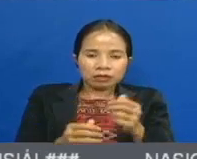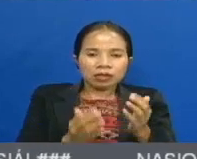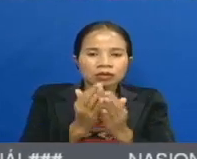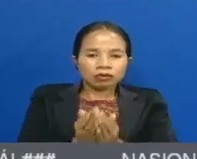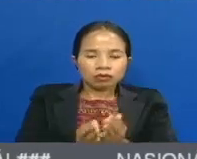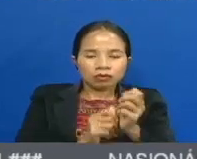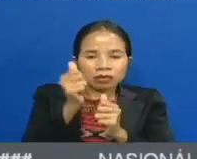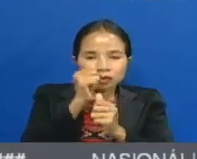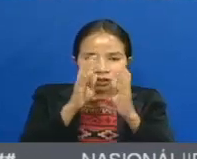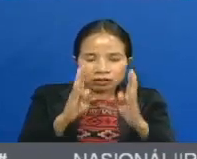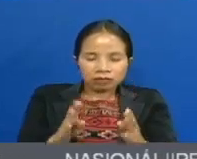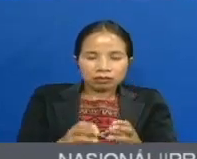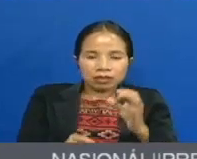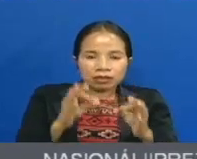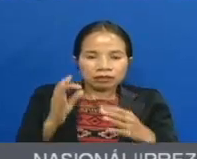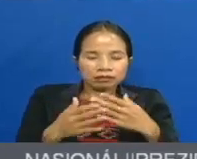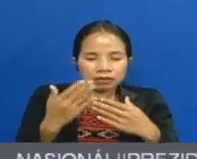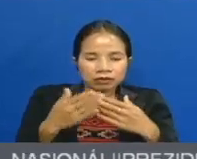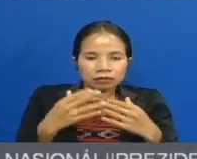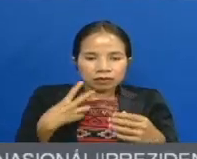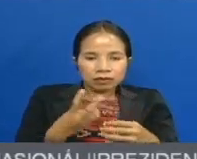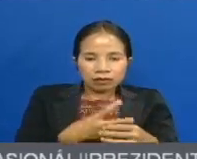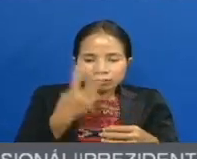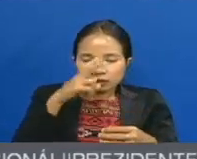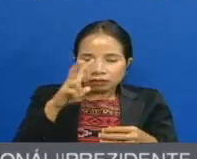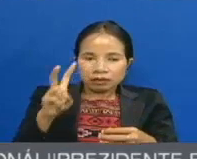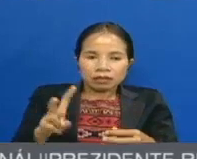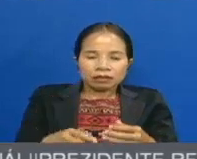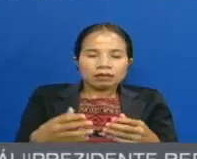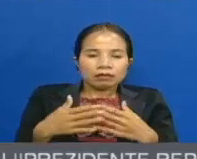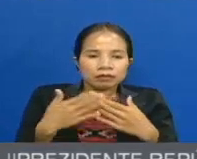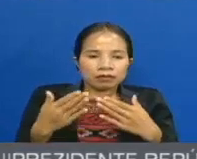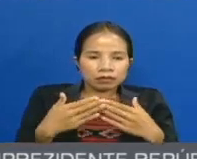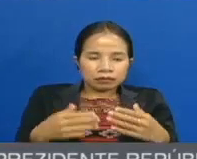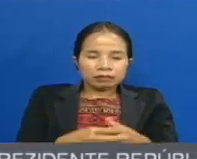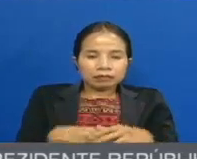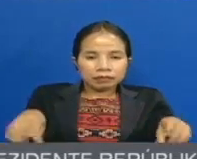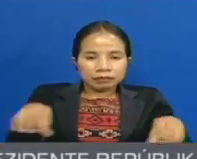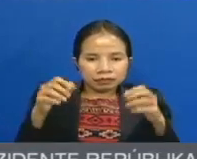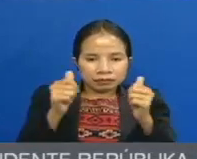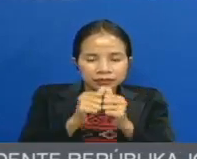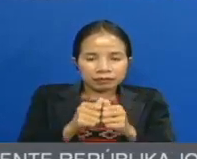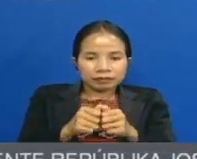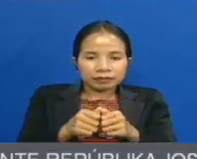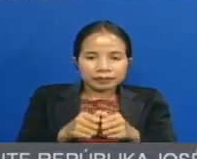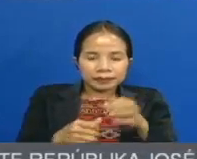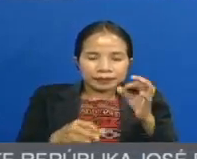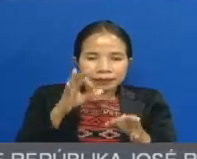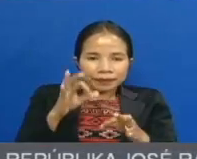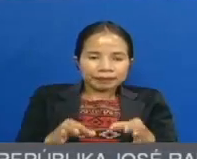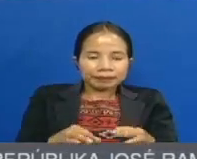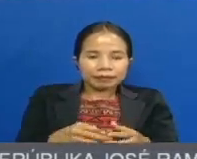de para que fácil ba ami atau halo monitorização fácil ba ami atau coordenação ou insão relevância karik ni